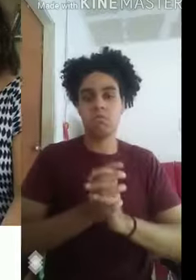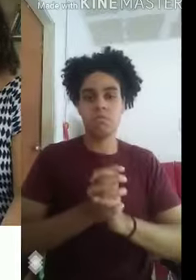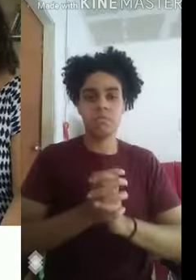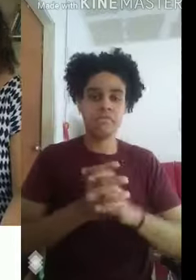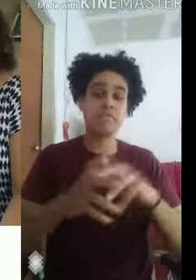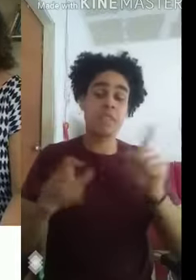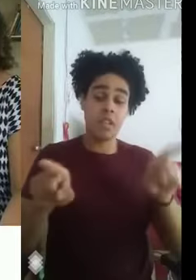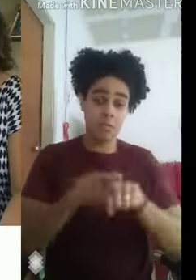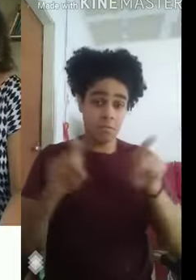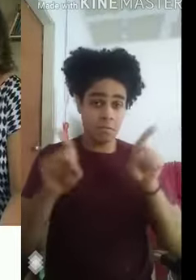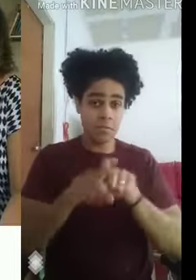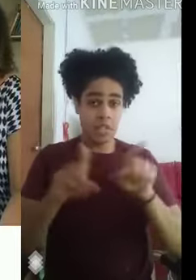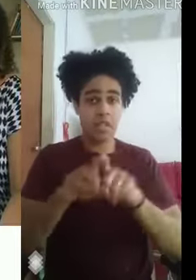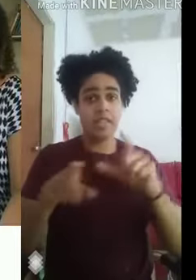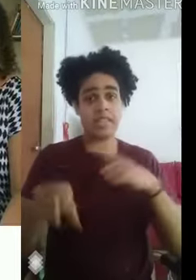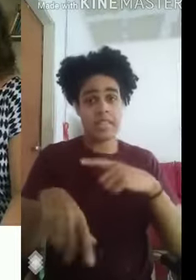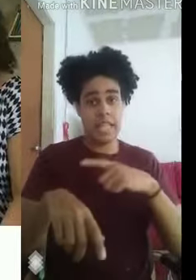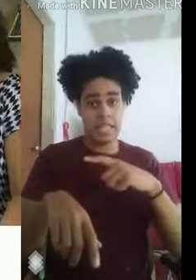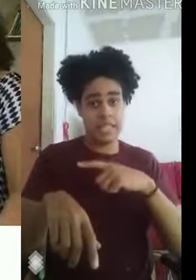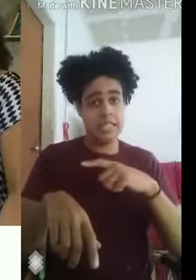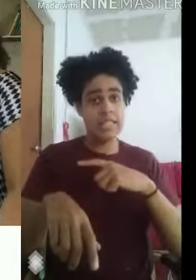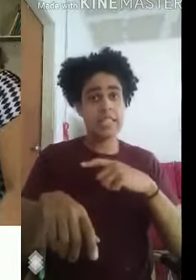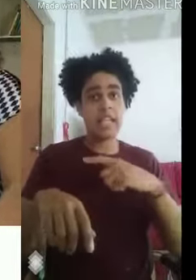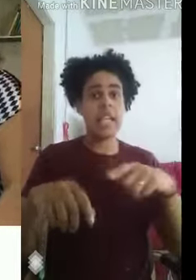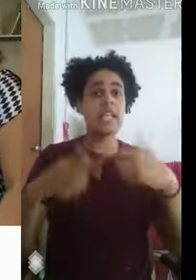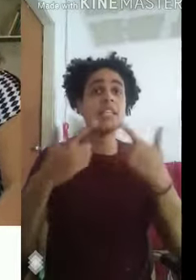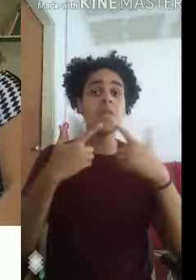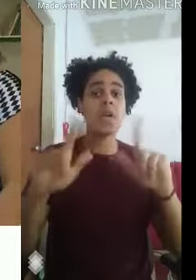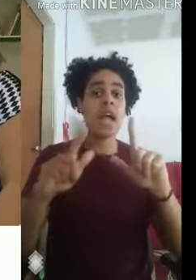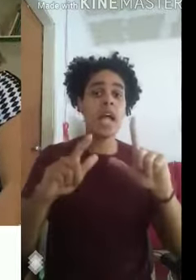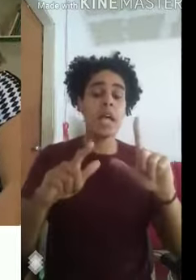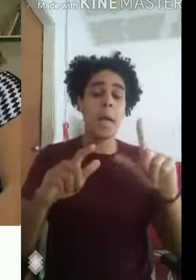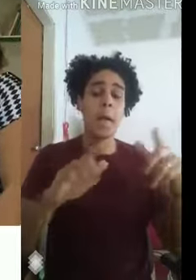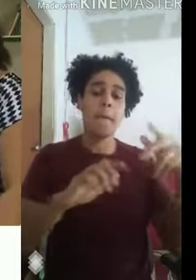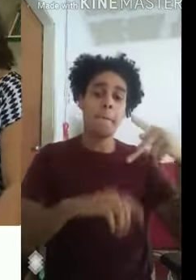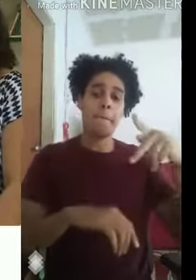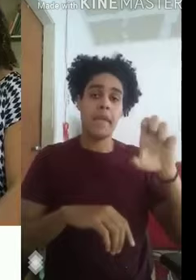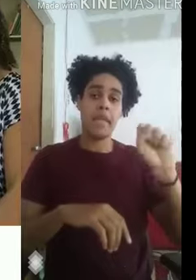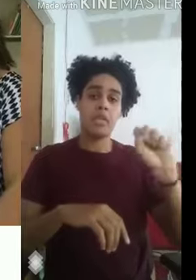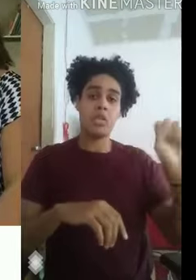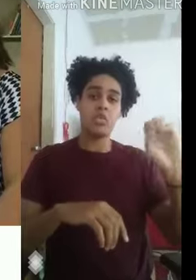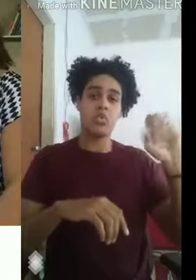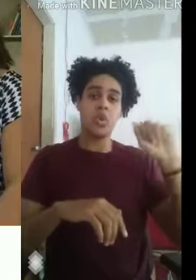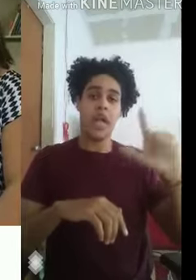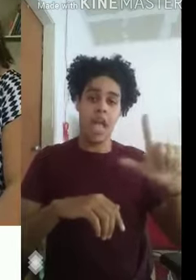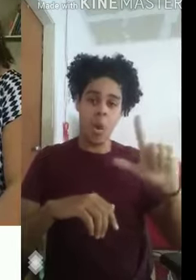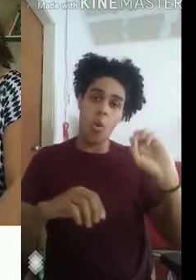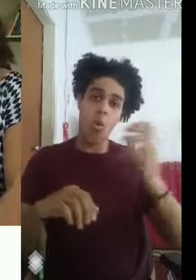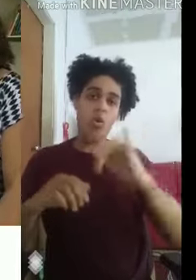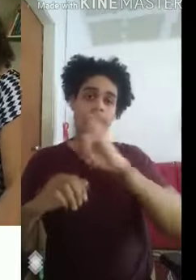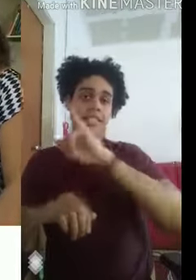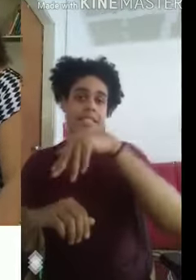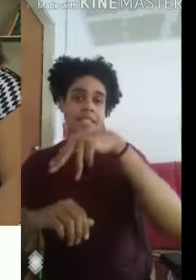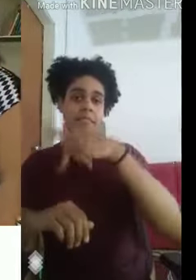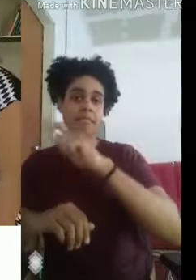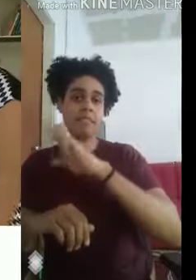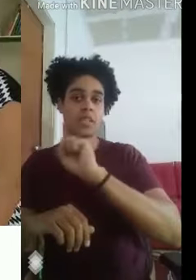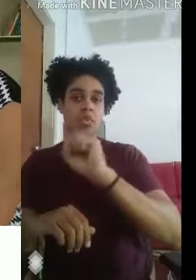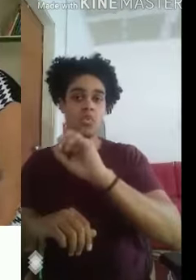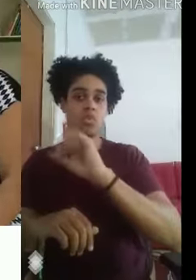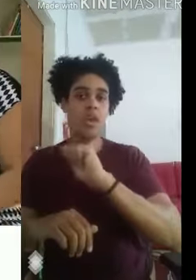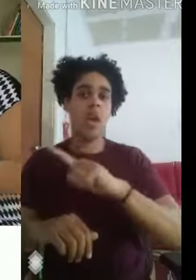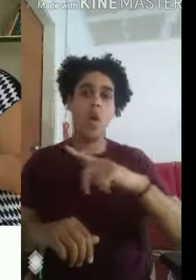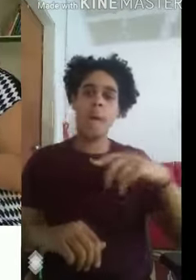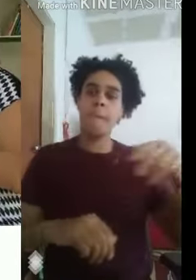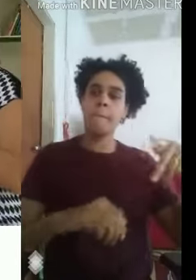gente pode empregar uma linguagem mais impessoal ou uma linguagem mais pessoal. A linguagem pessoal é